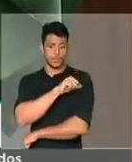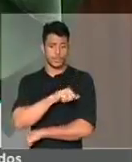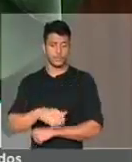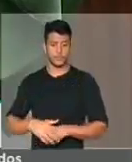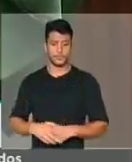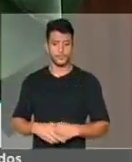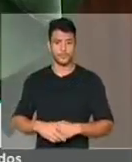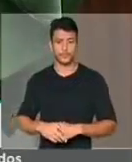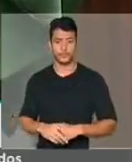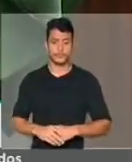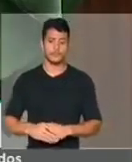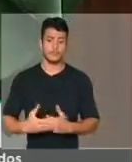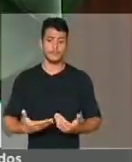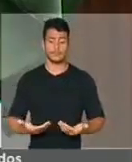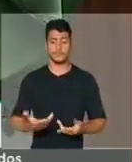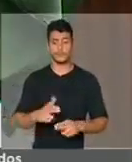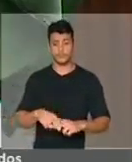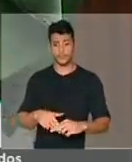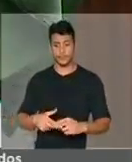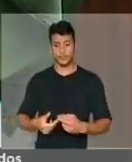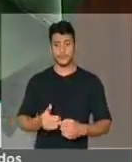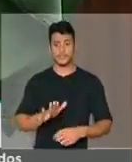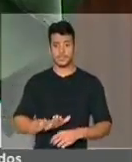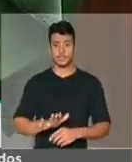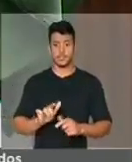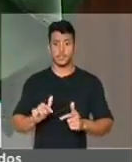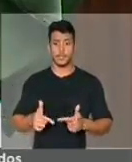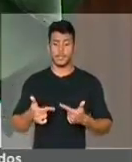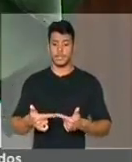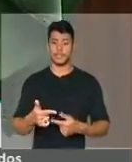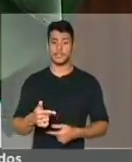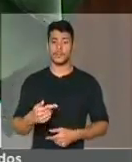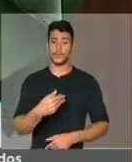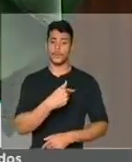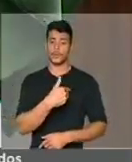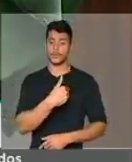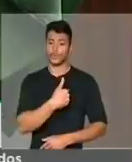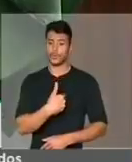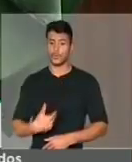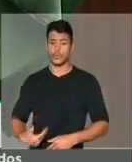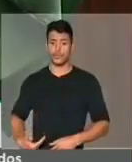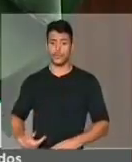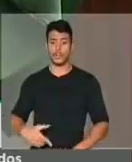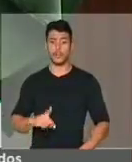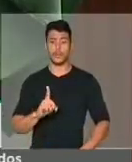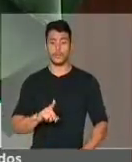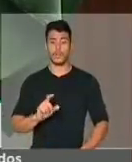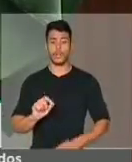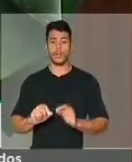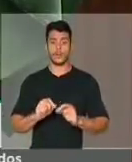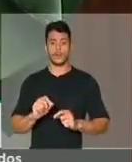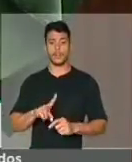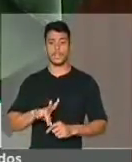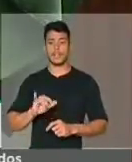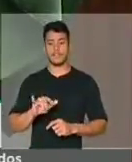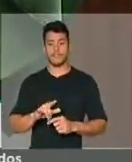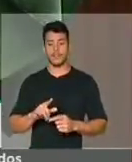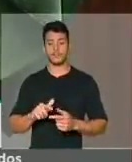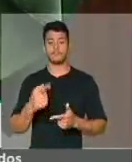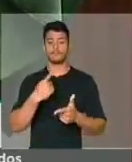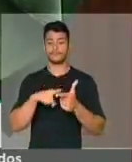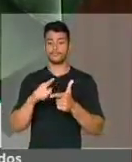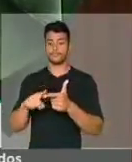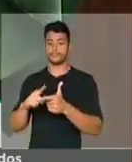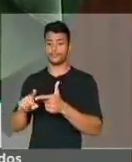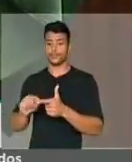Janeiro. E que, em razão disso, a atuação do governo federal nesse estado poderia provocar um efeito cascata com